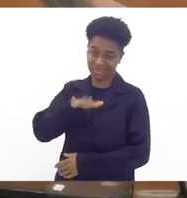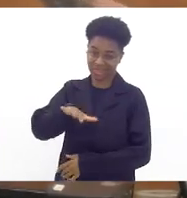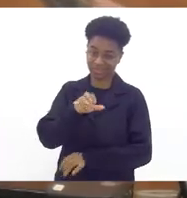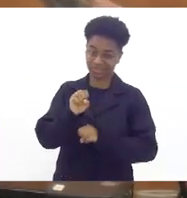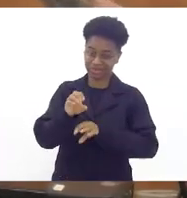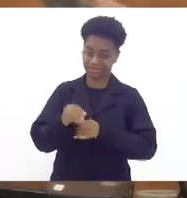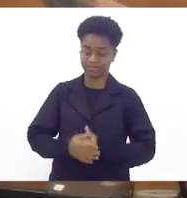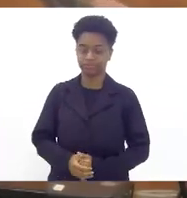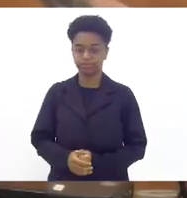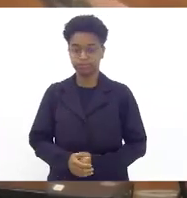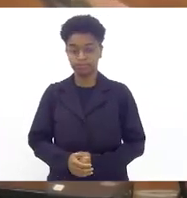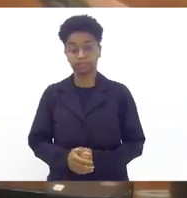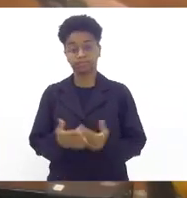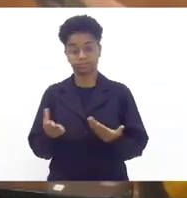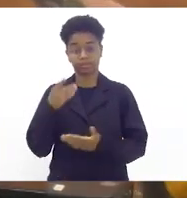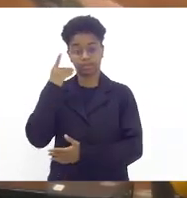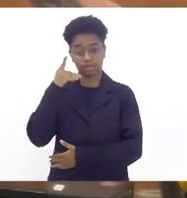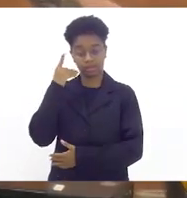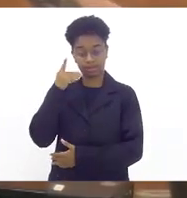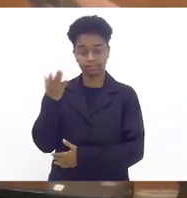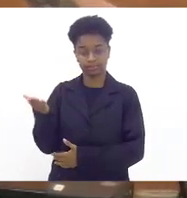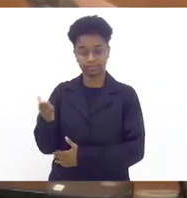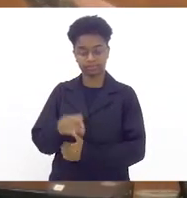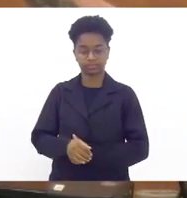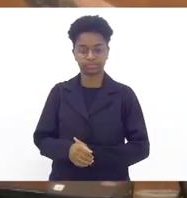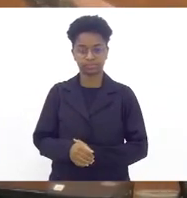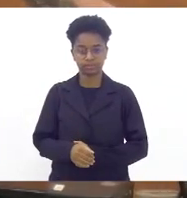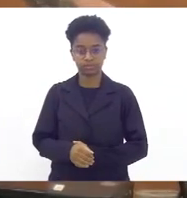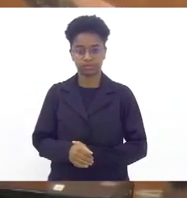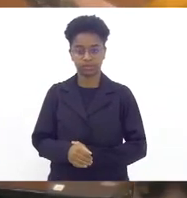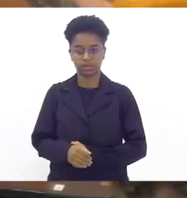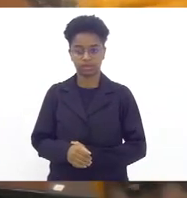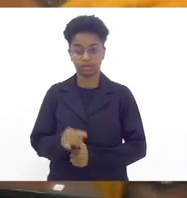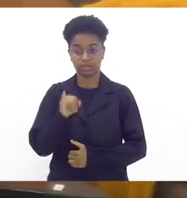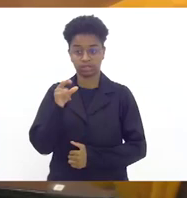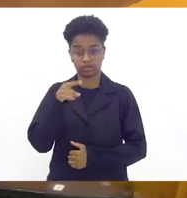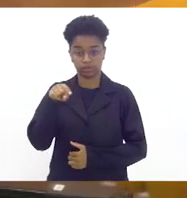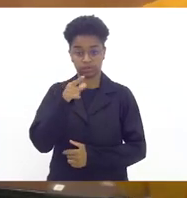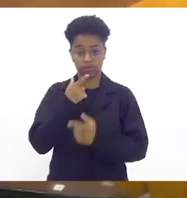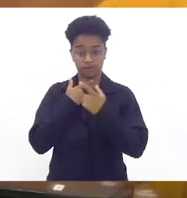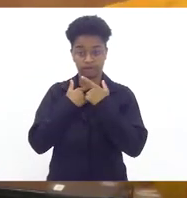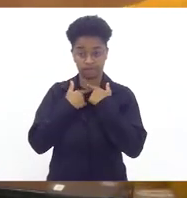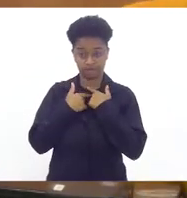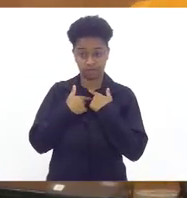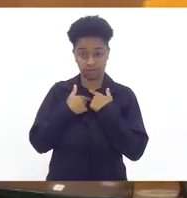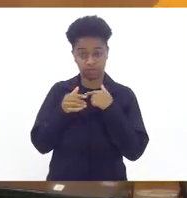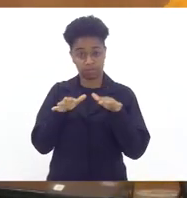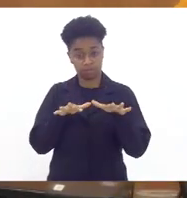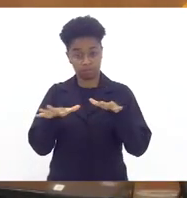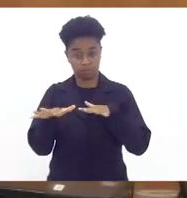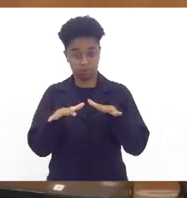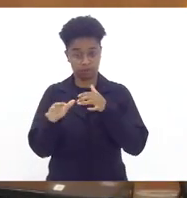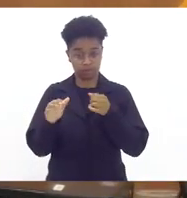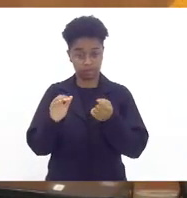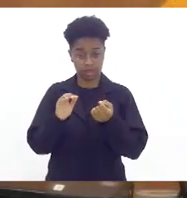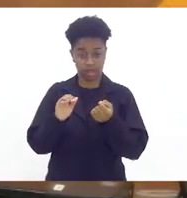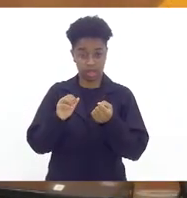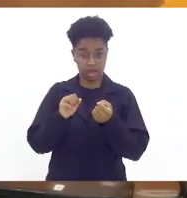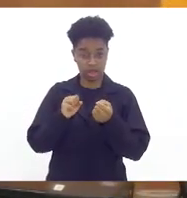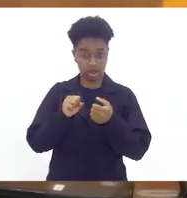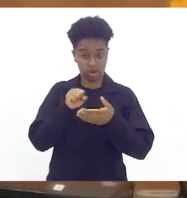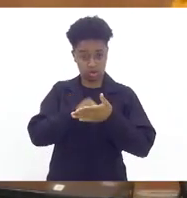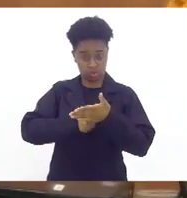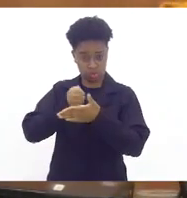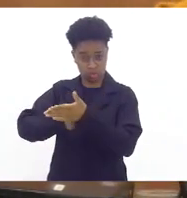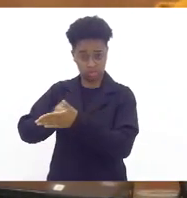hábito. Deputado, se vocês quiserem mobilizar para essa luta, vai dar muito